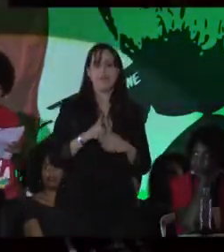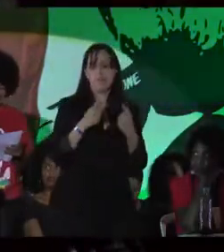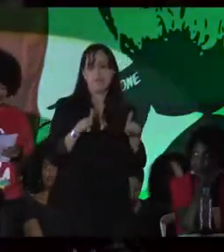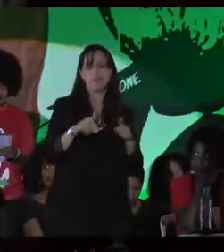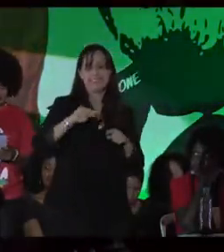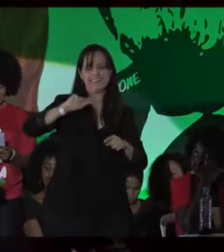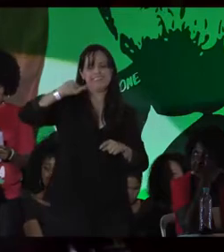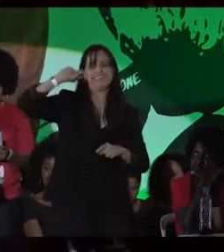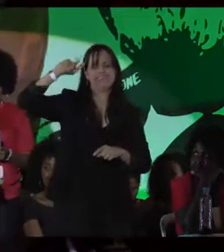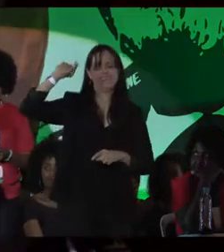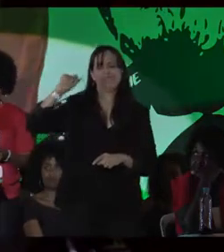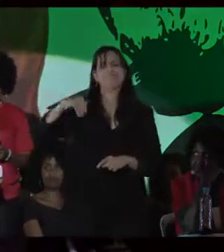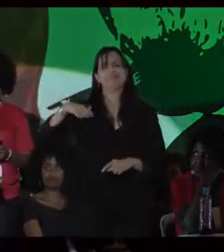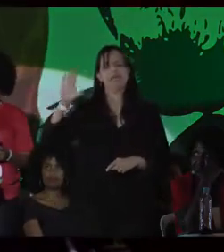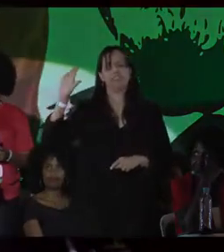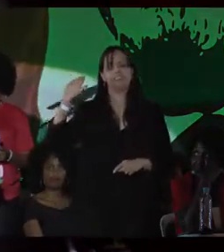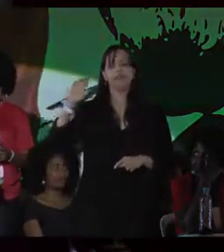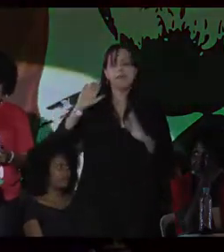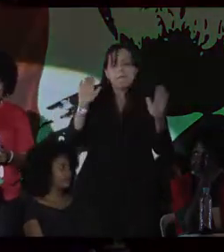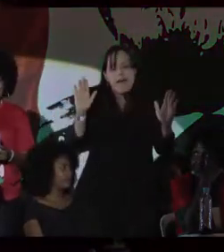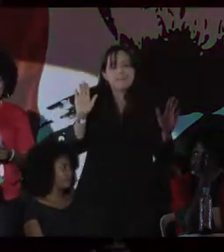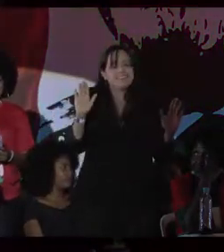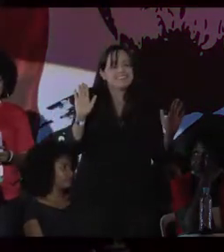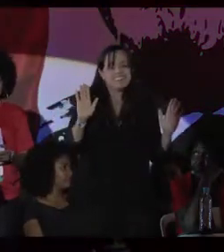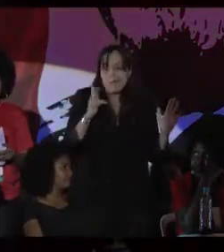3 décadas, mas ela é muito atual.